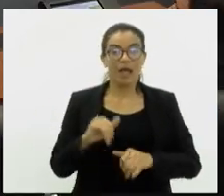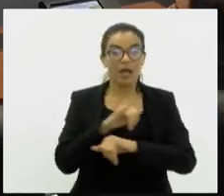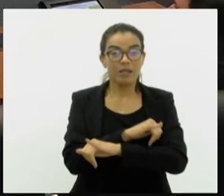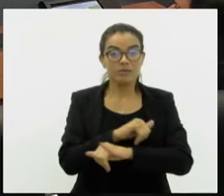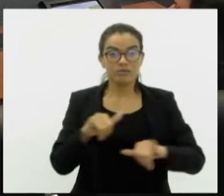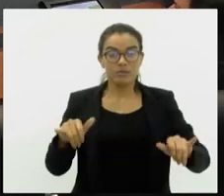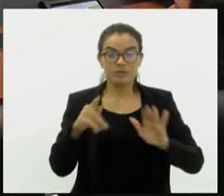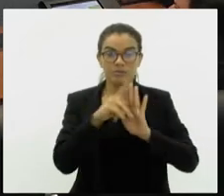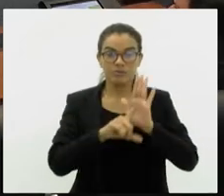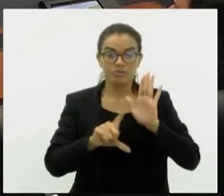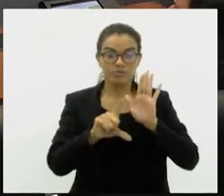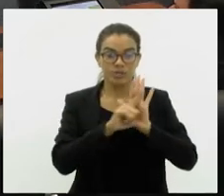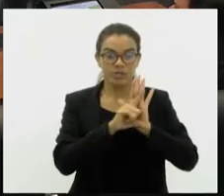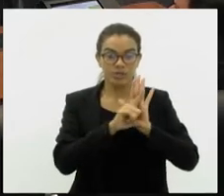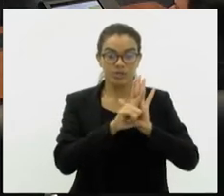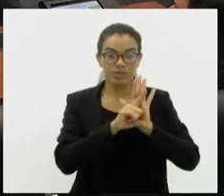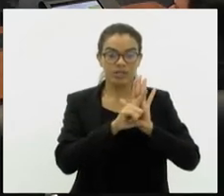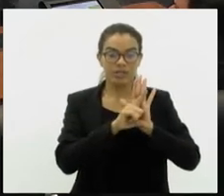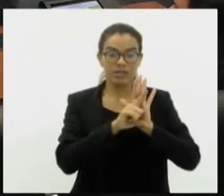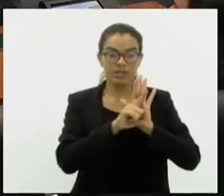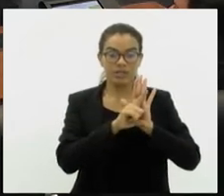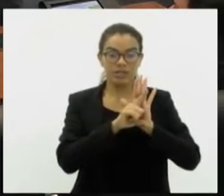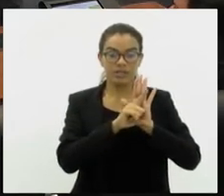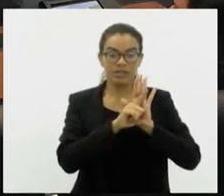Anuncio projeto de lei